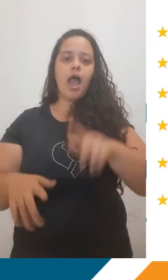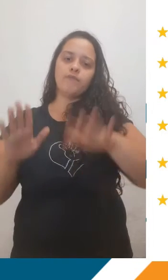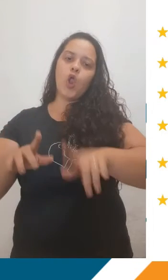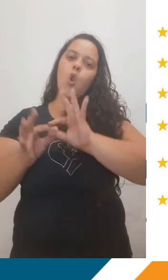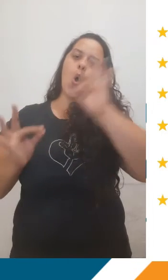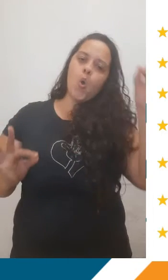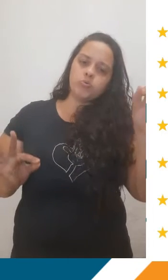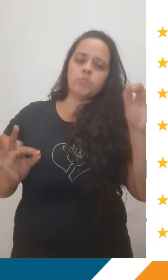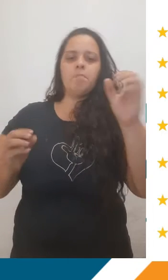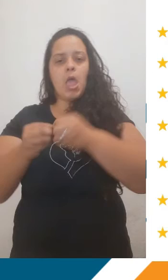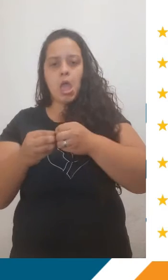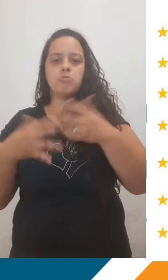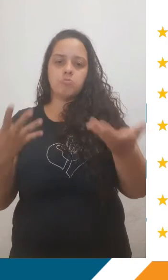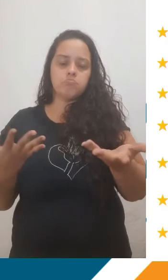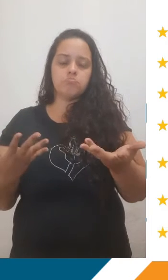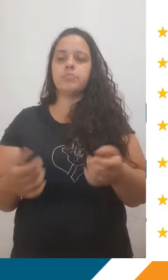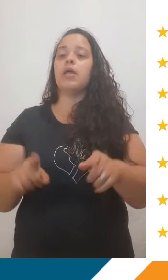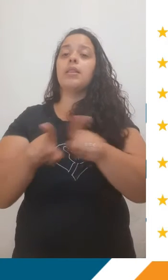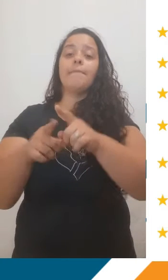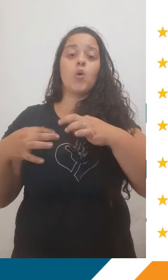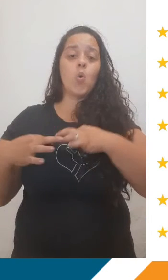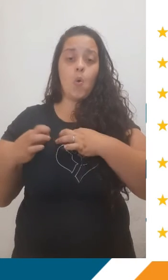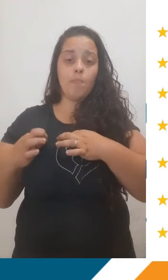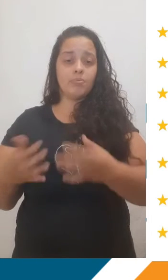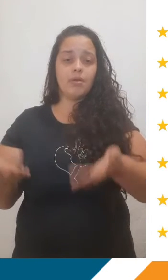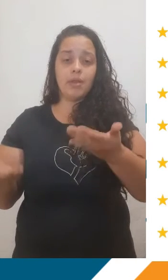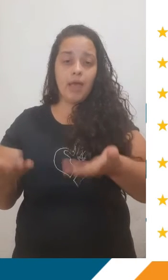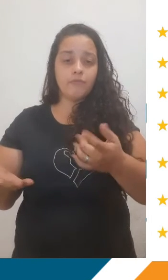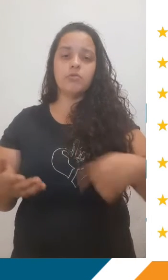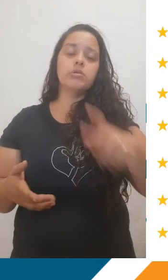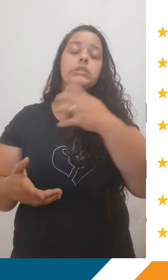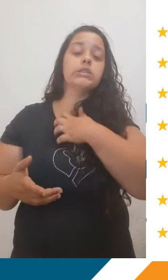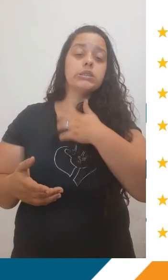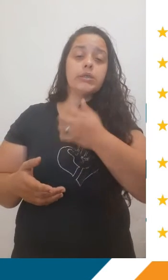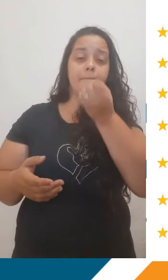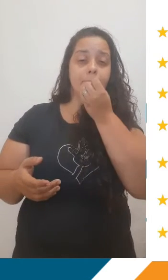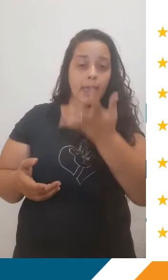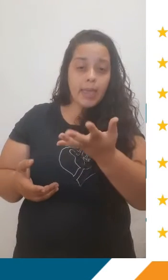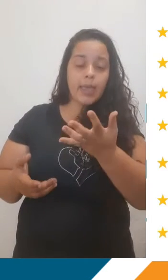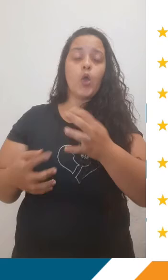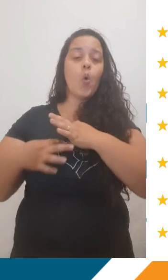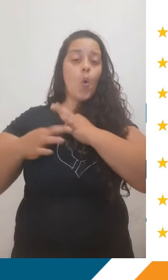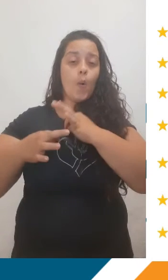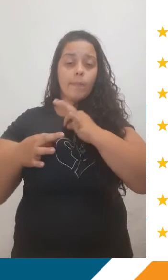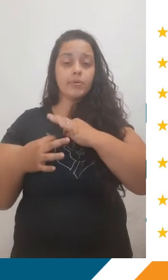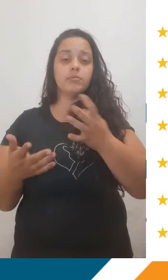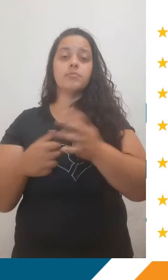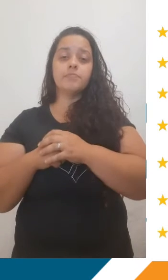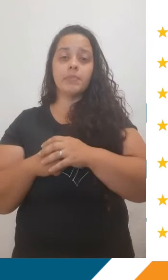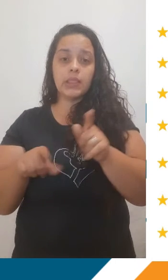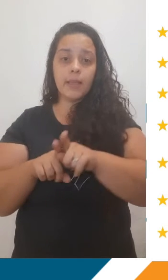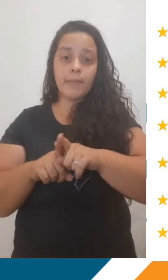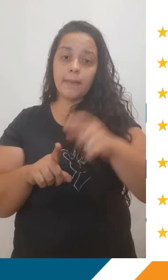da escola. Tá? Então, roupas confortáveis, aquela roupa que você se sinta bem, tá? E é bom